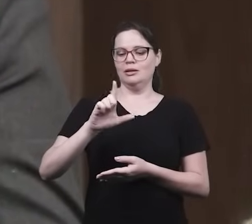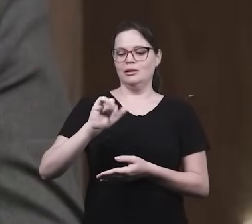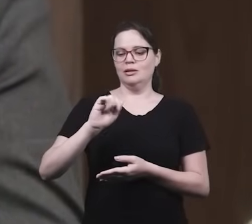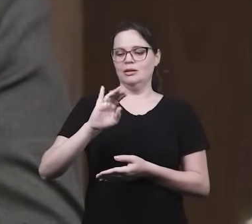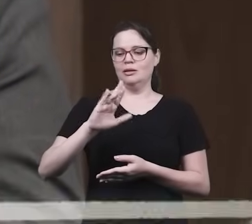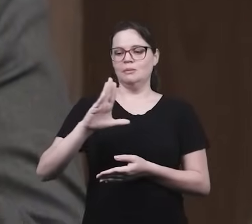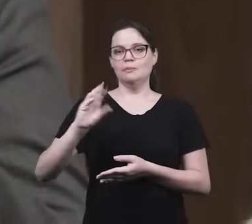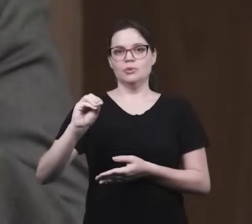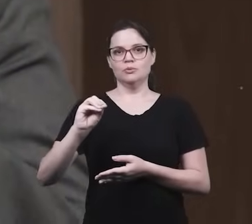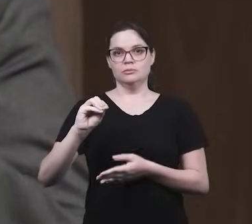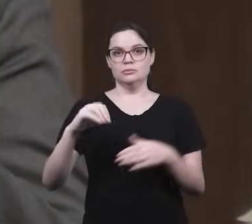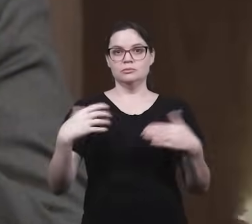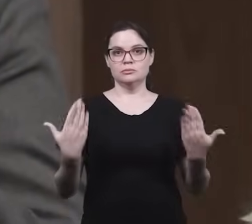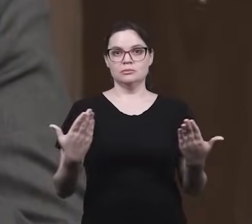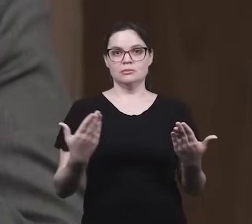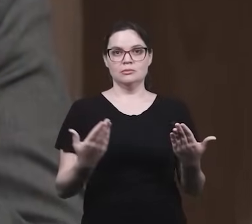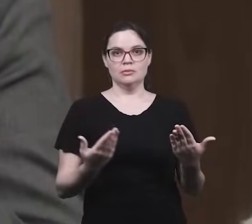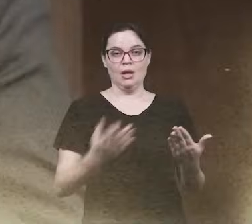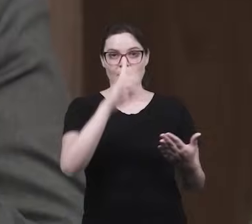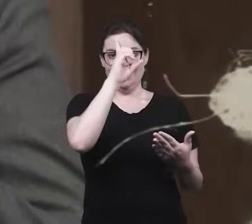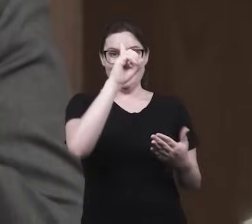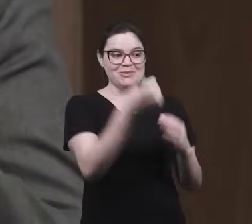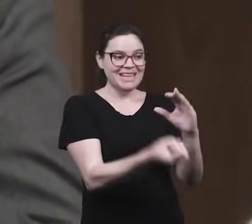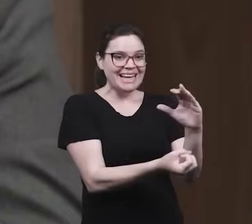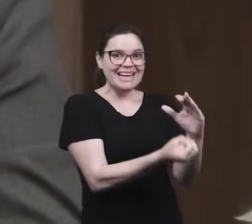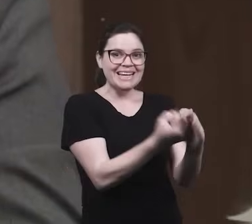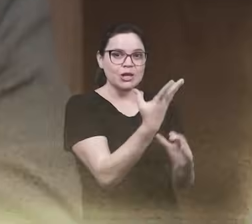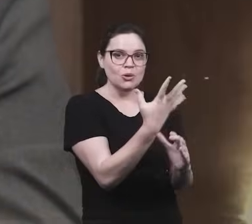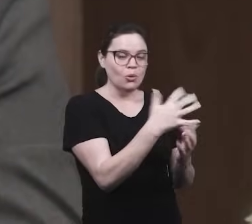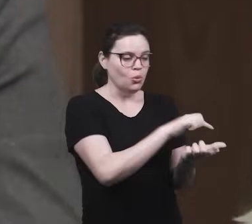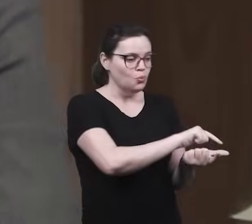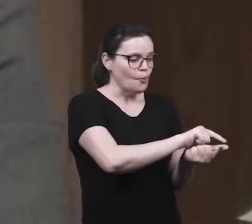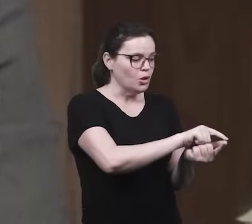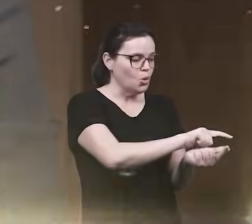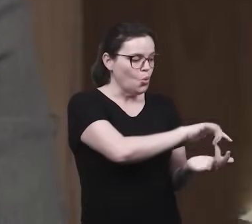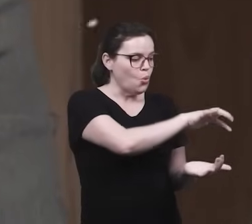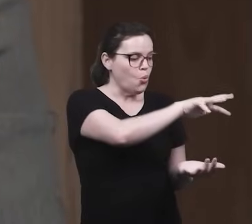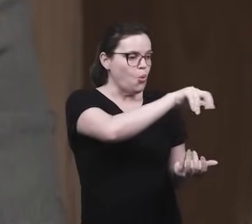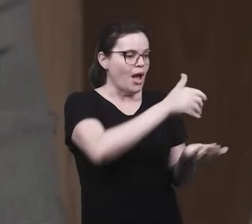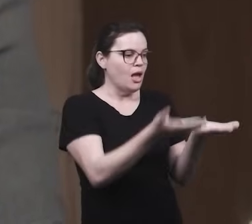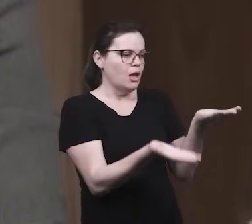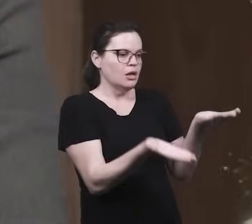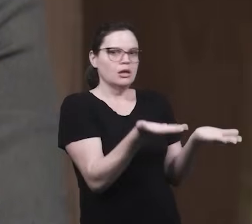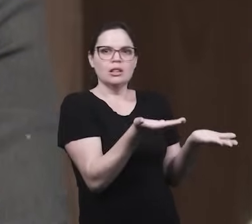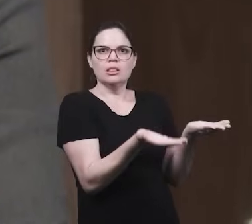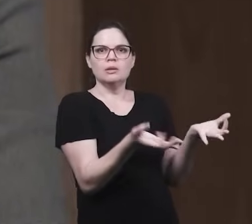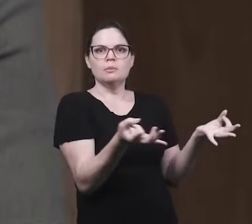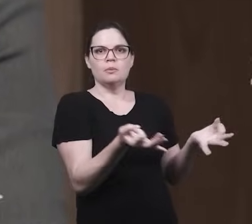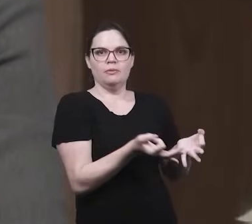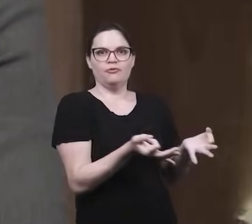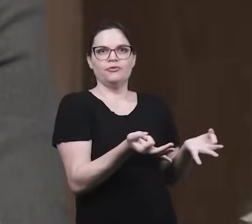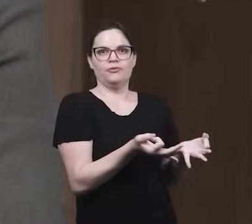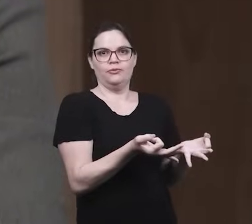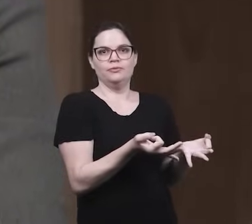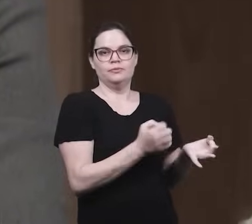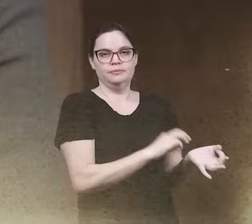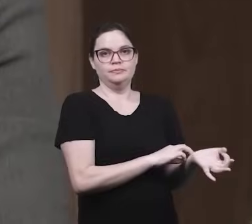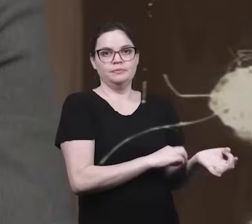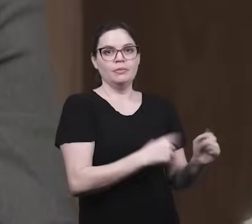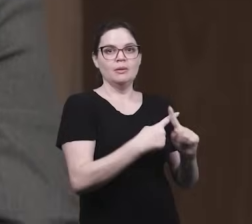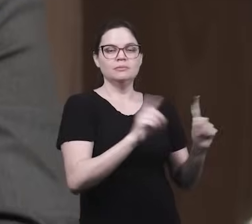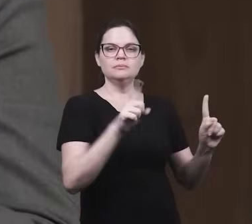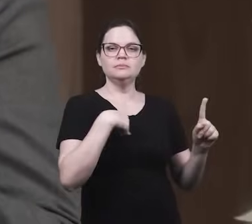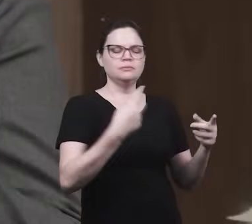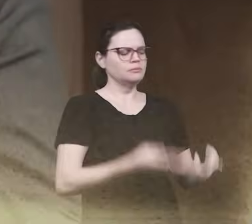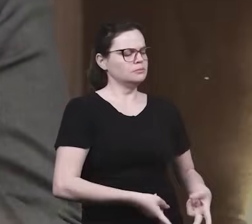equilíbrio. Então, tudo é o ajuste fino, tudo no seu devido lugar. E nós vamos ver que o mundo ele está